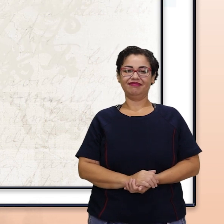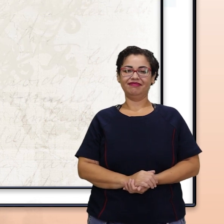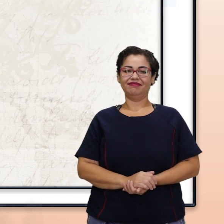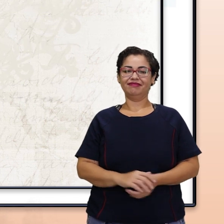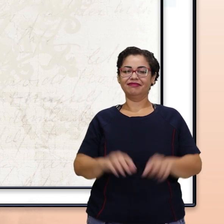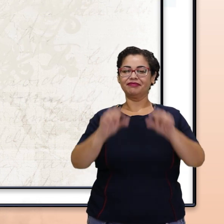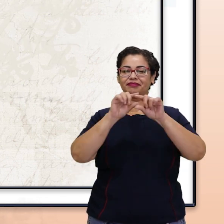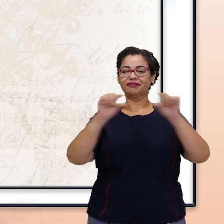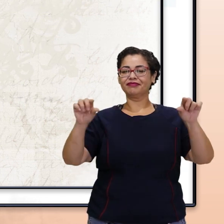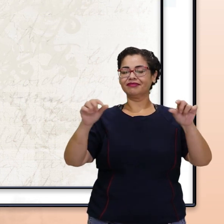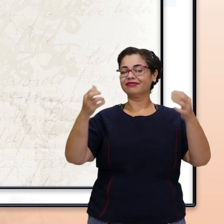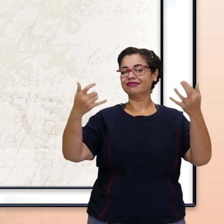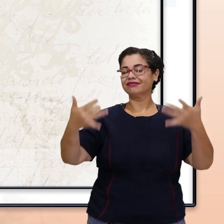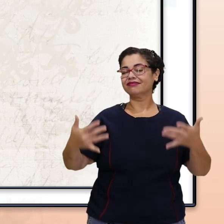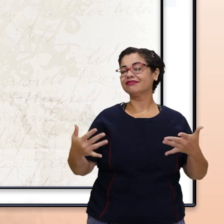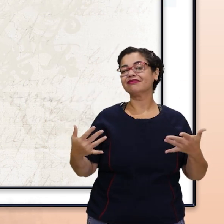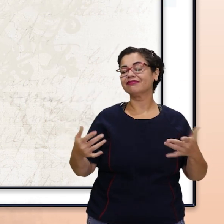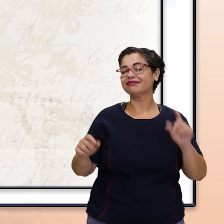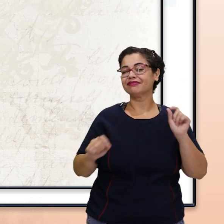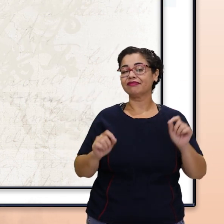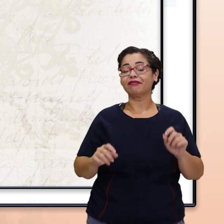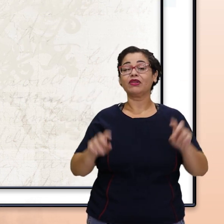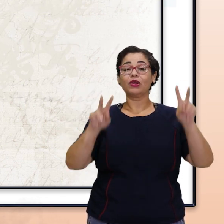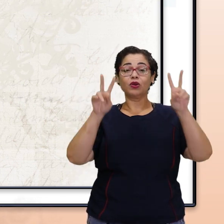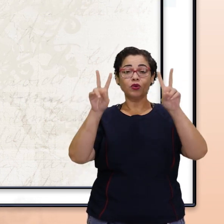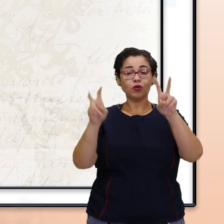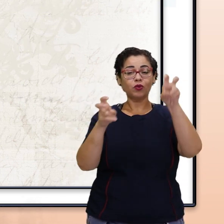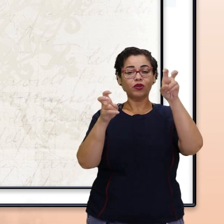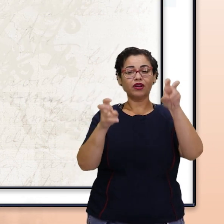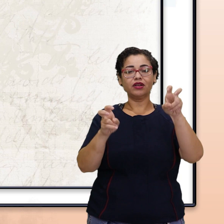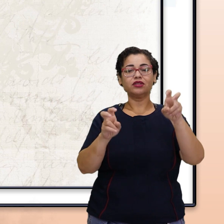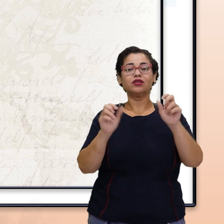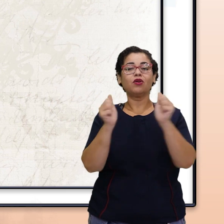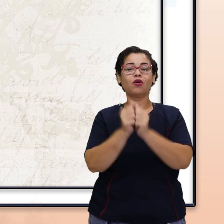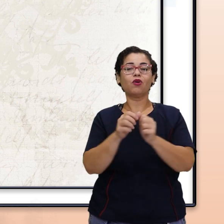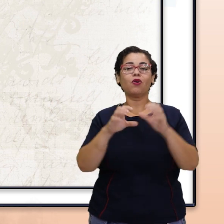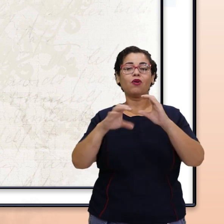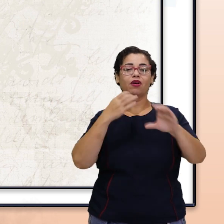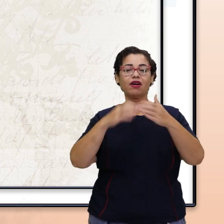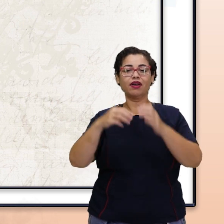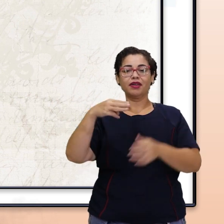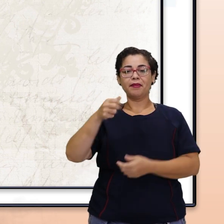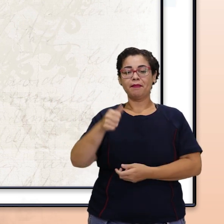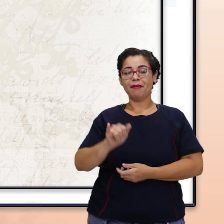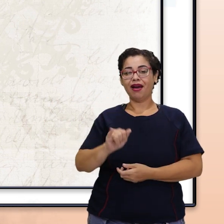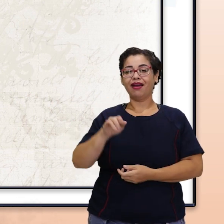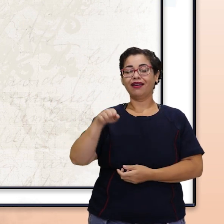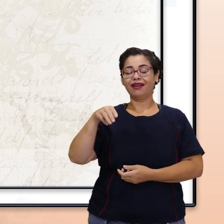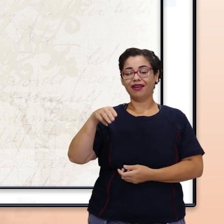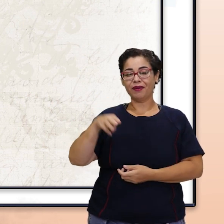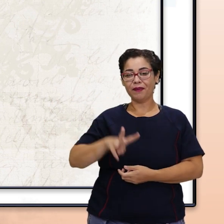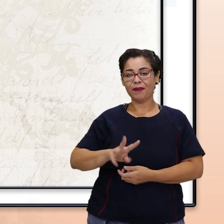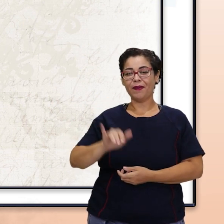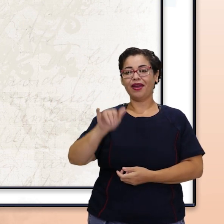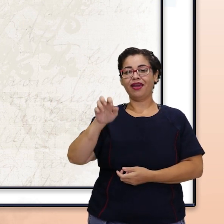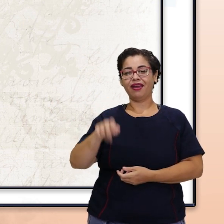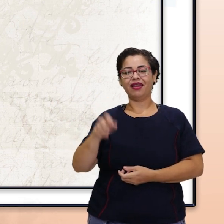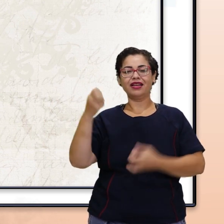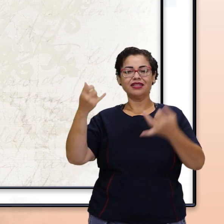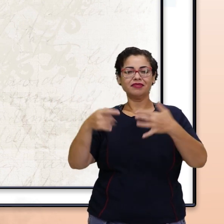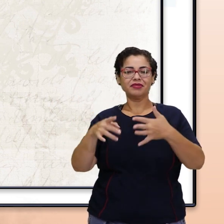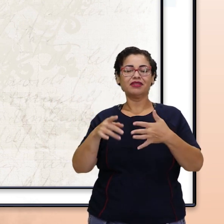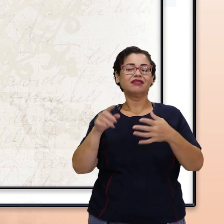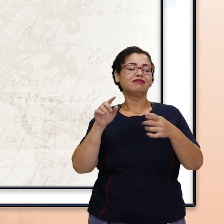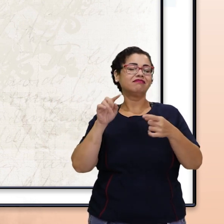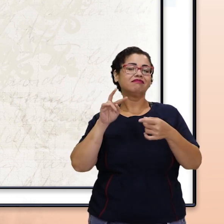O enunciado diz o seguinte: no trecho com quem canta My Way, a expressão destacada